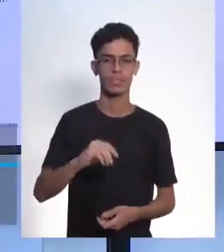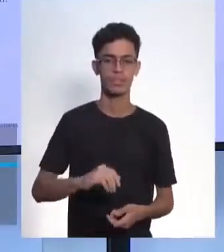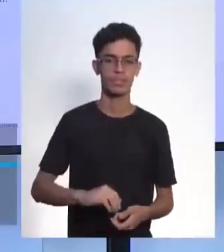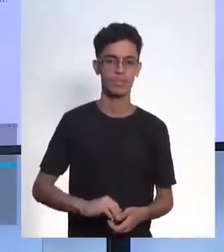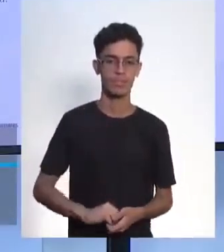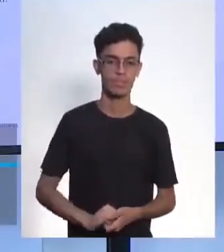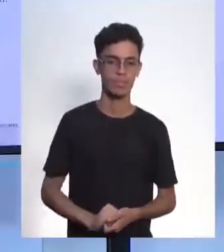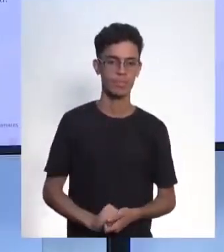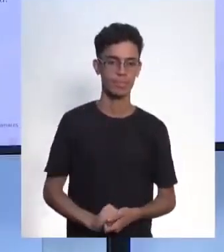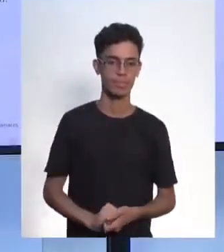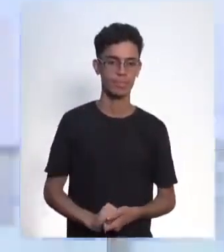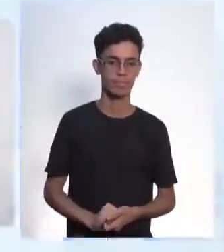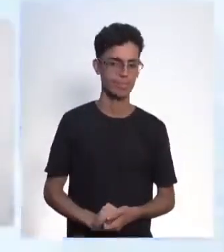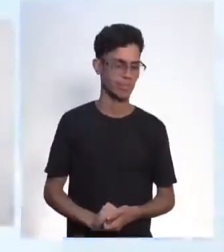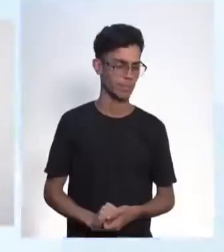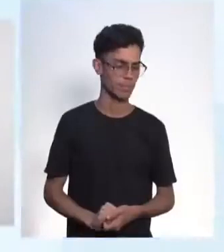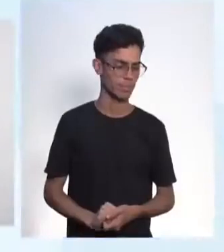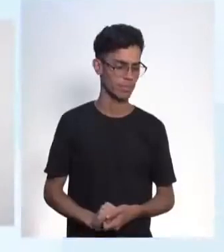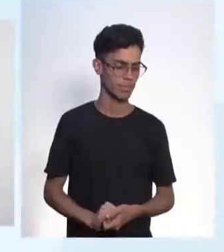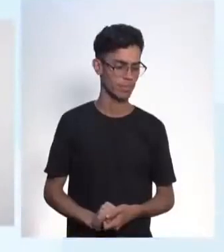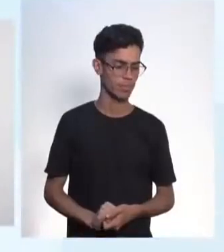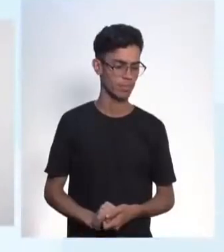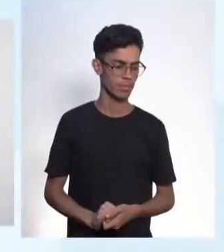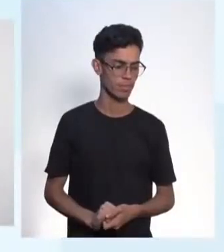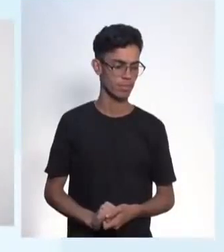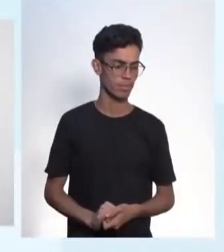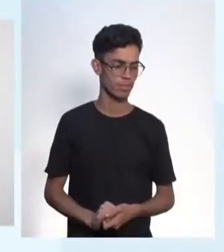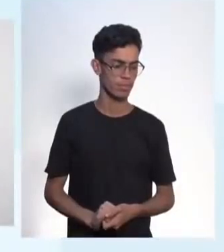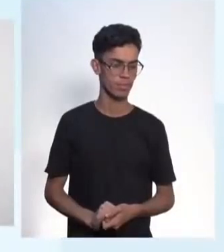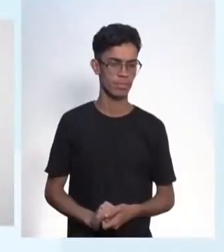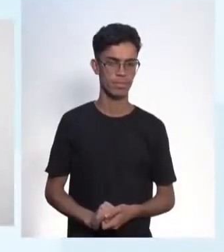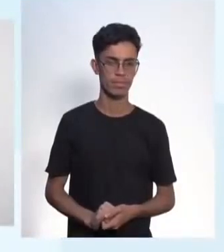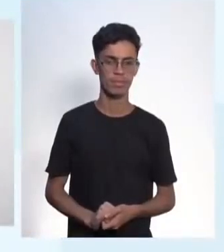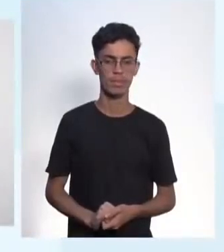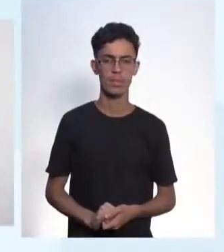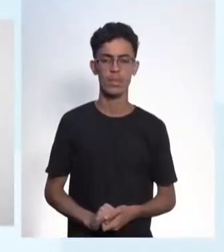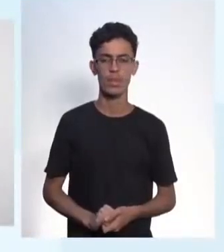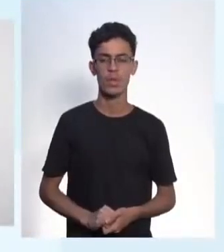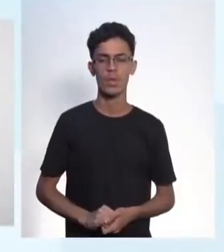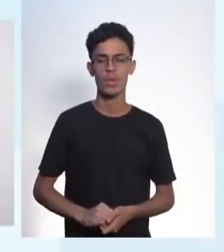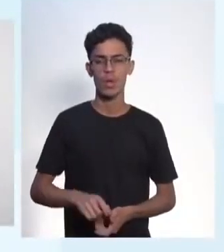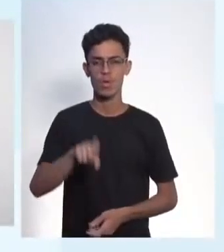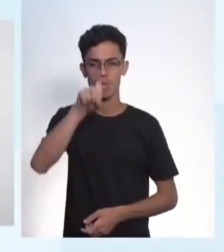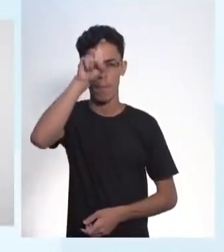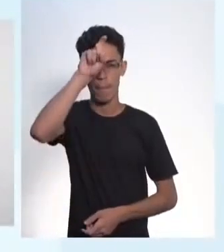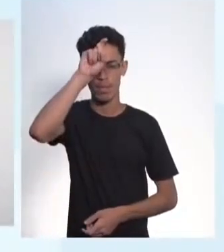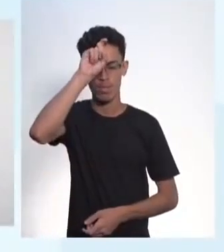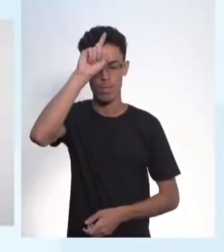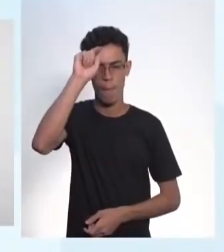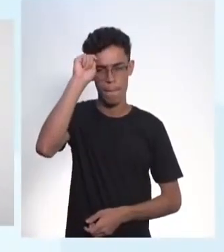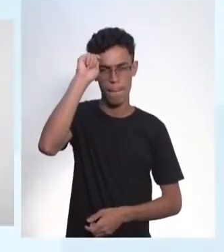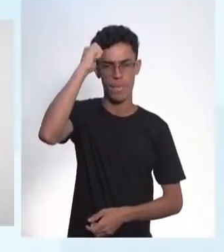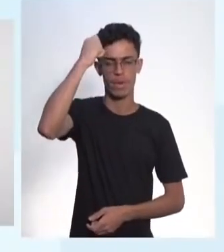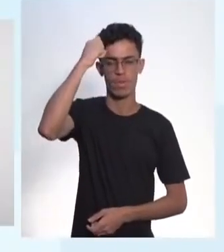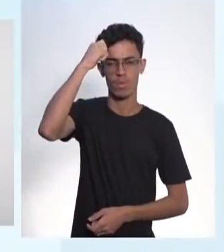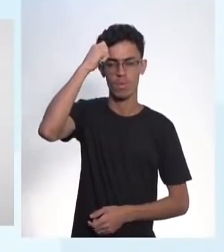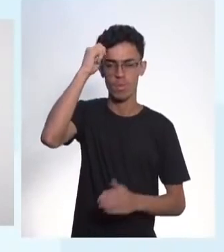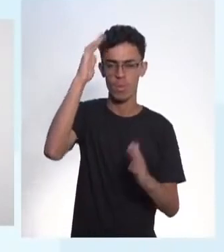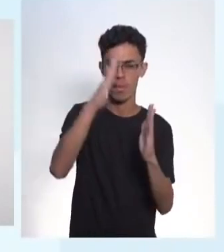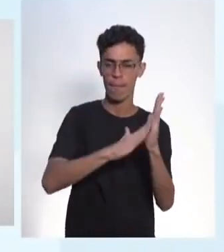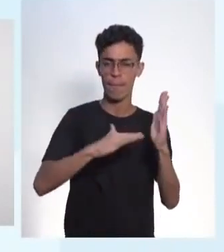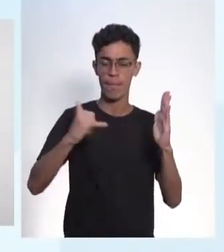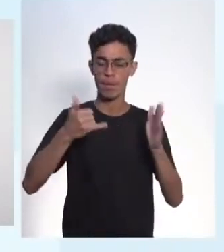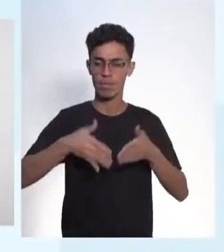aqui na tela, próximo slide, Zumbi dos Palmares. Zumbi dos Palmares nasceu